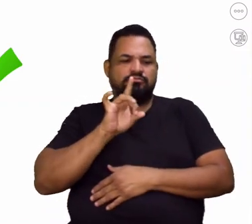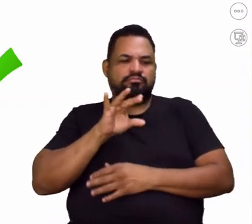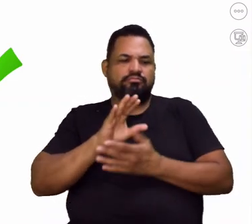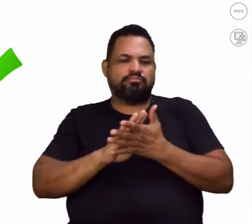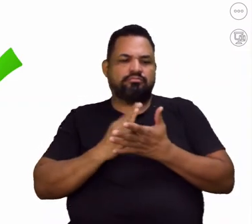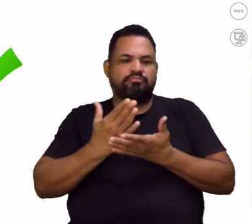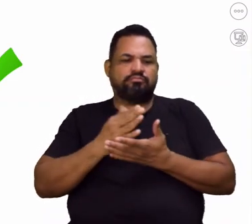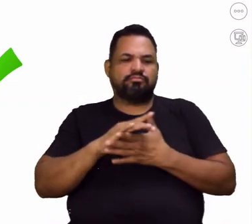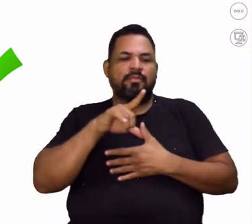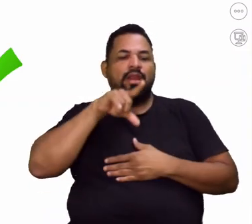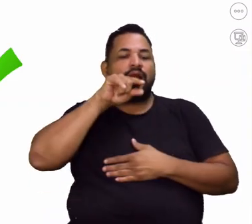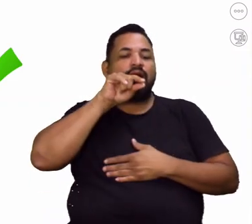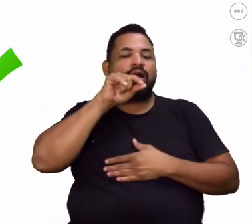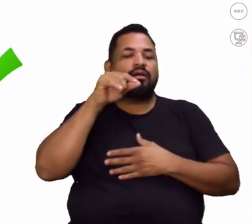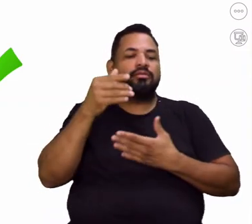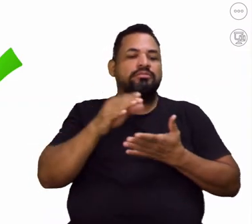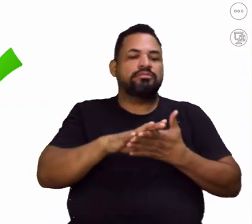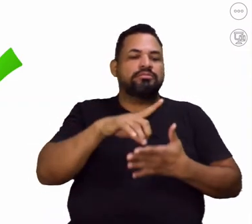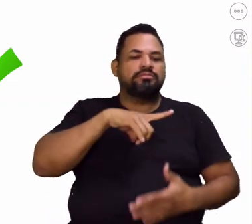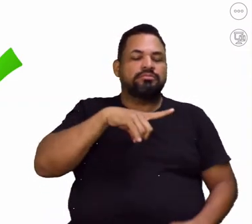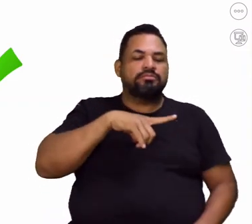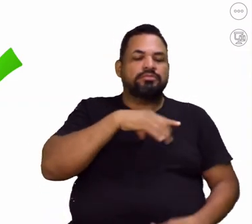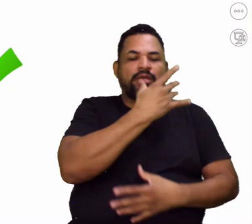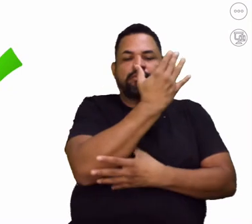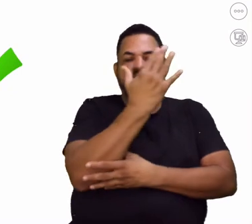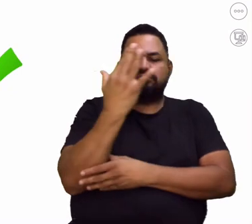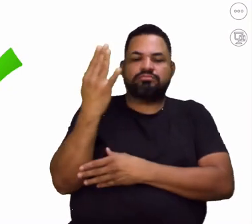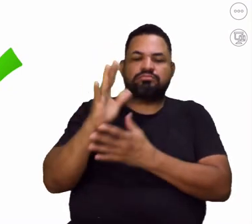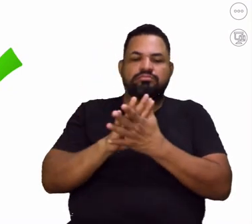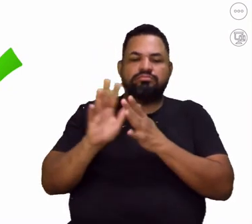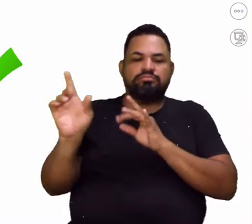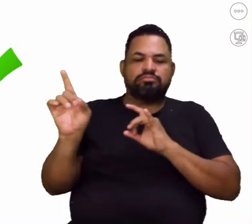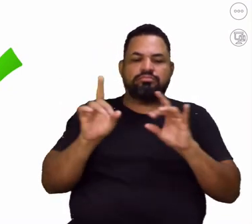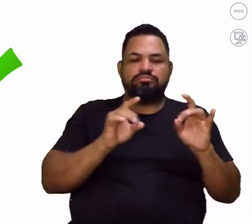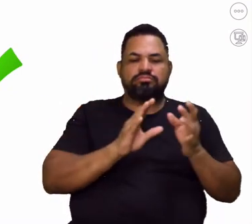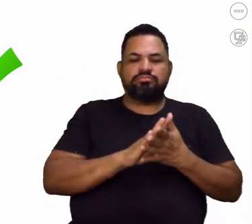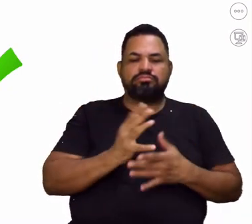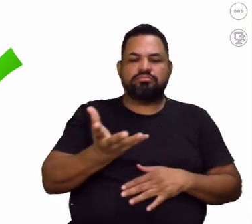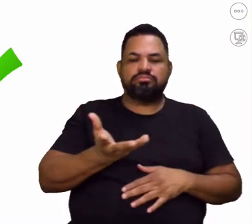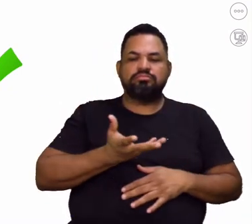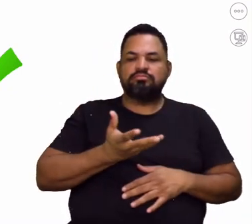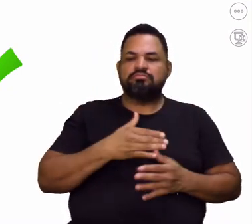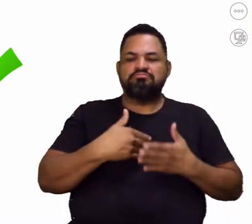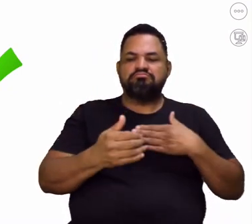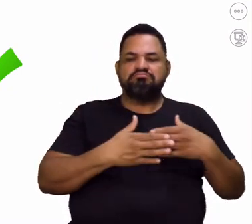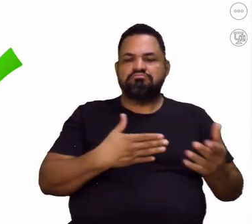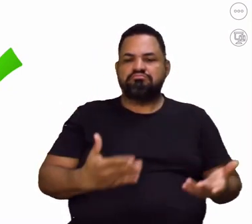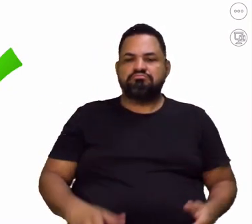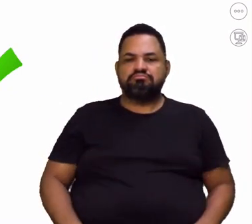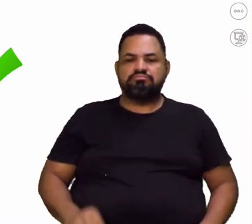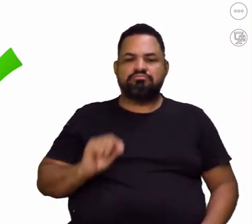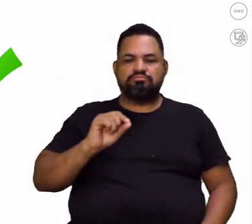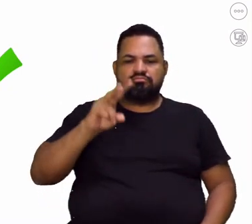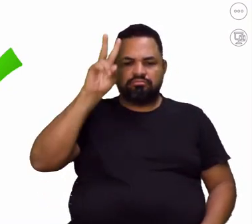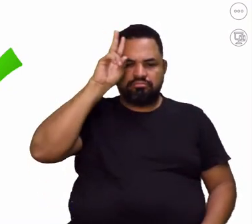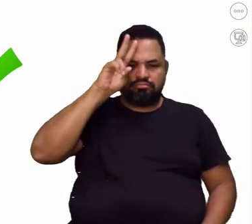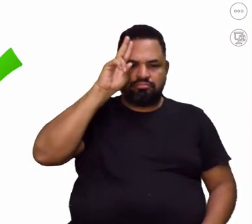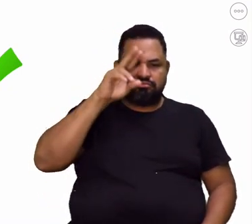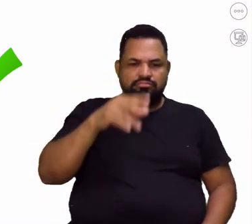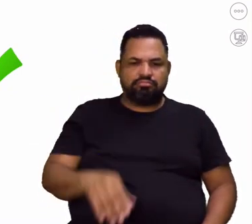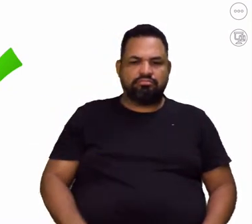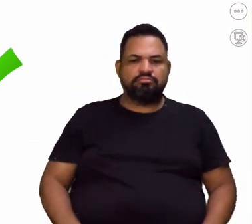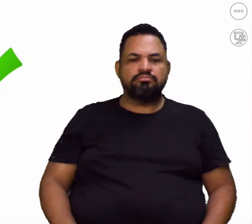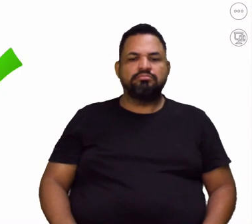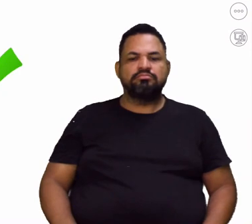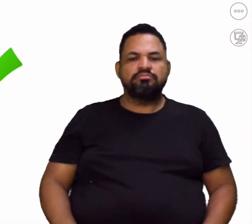o sabiá. É, minha terra tem palmeiras, cada um tem o que quiser. O que que te lembra, Amadinho? Você vai lembrar